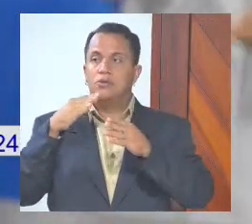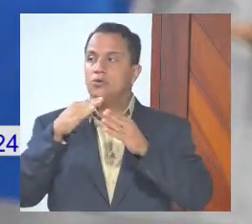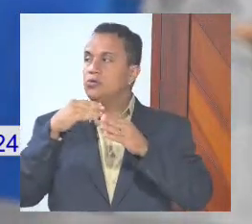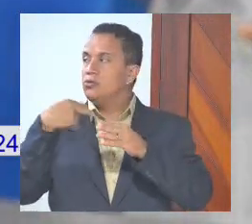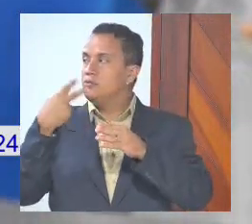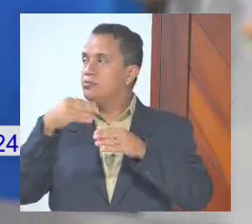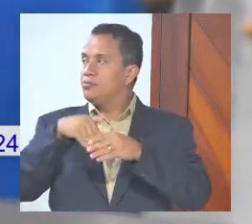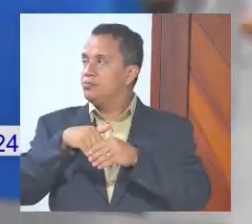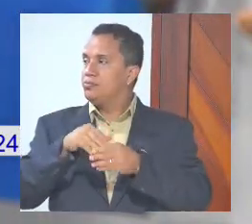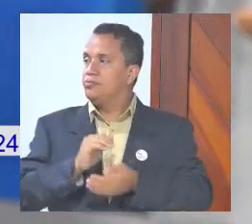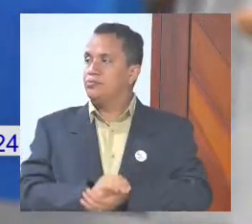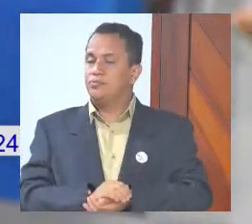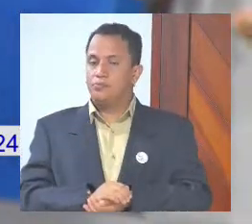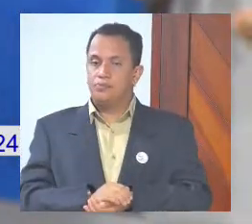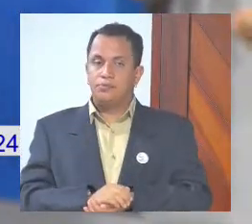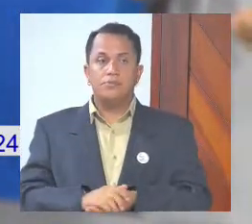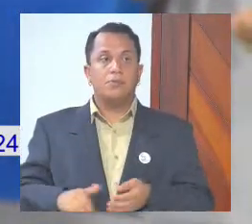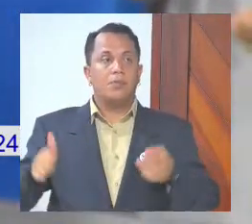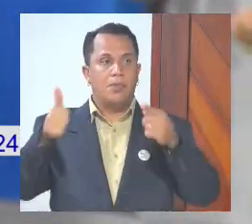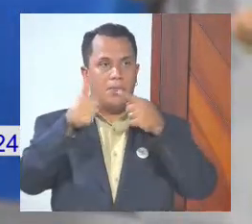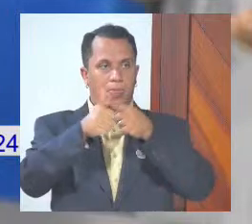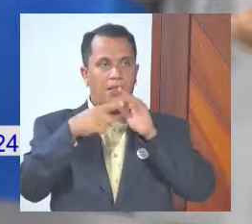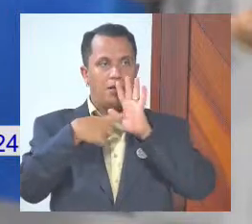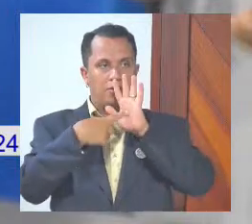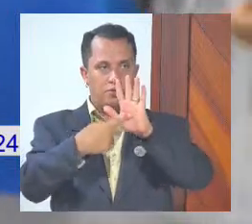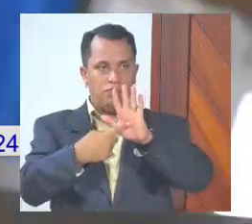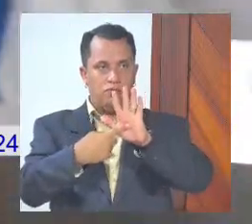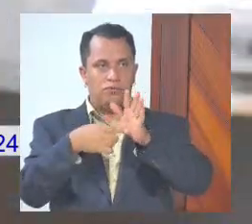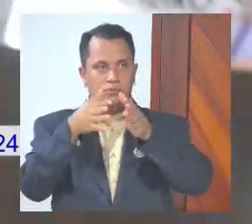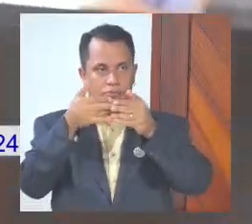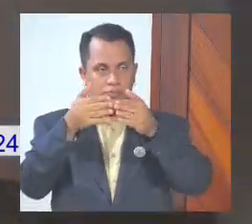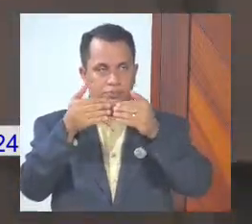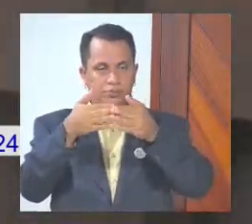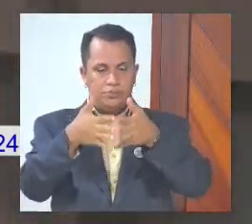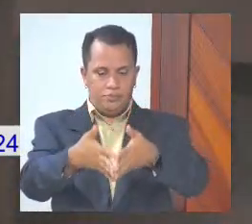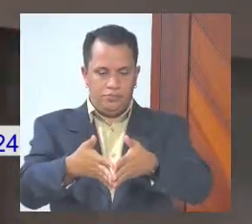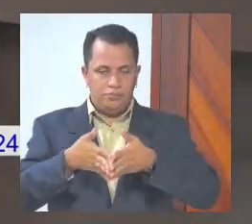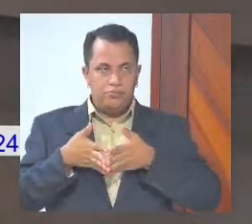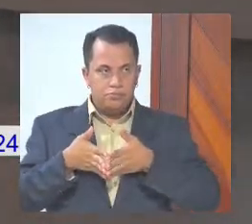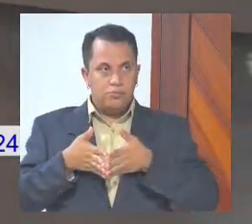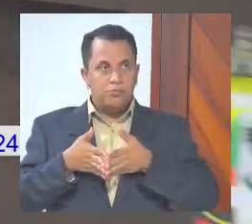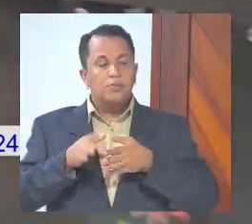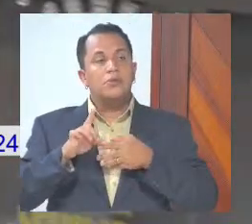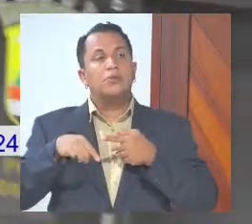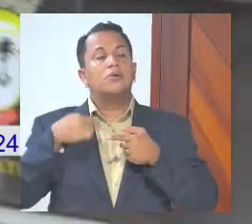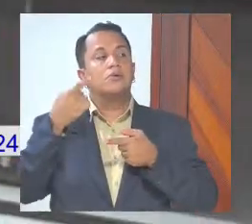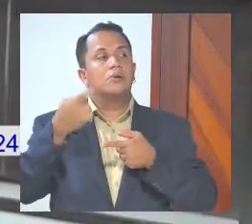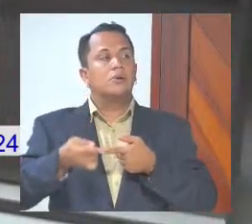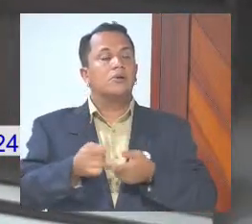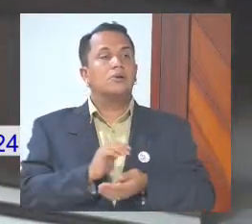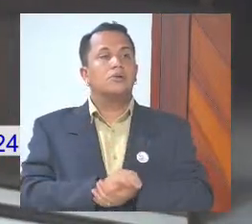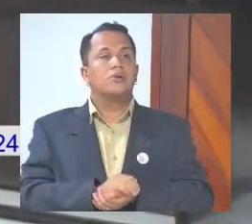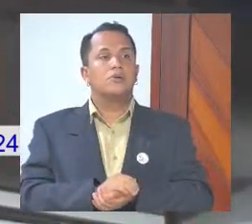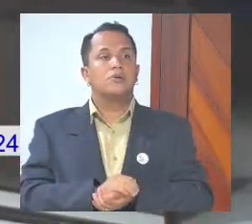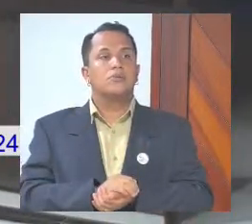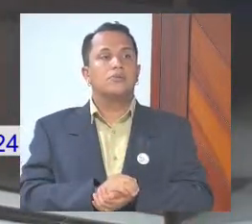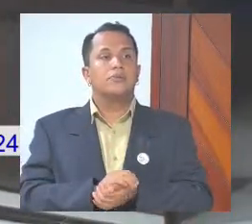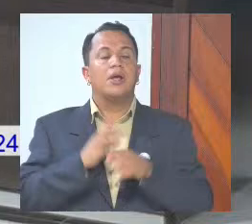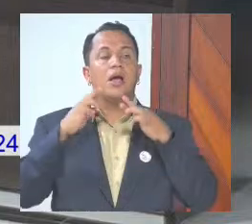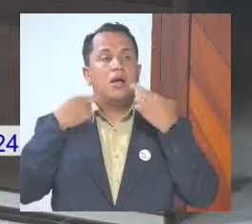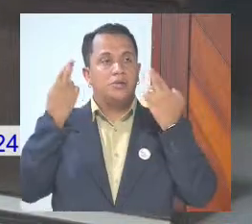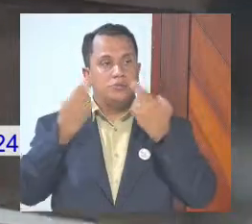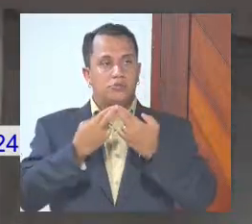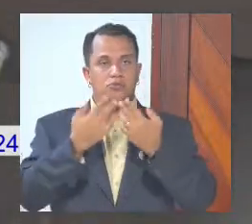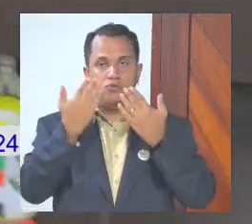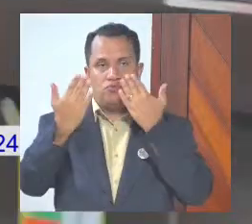Parágrafo 1º. A apresentação dos pedidos de licença se dará no expediente das sessões